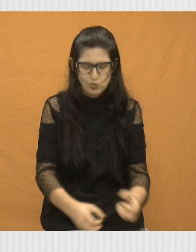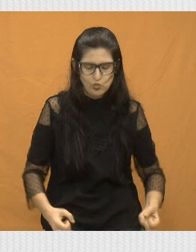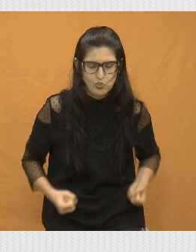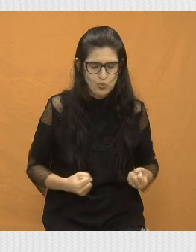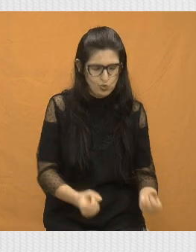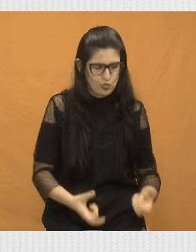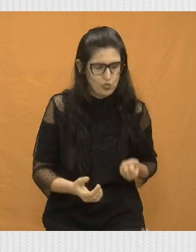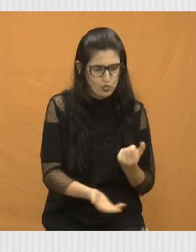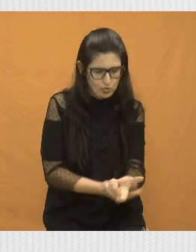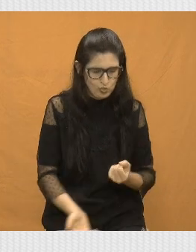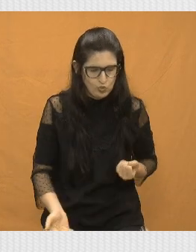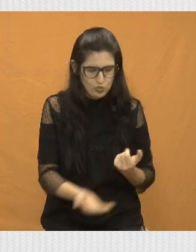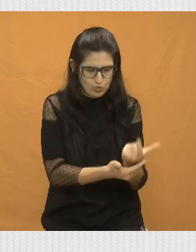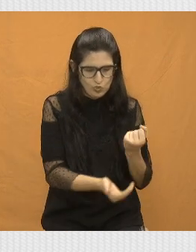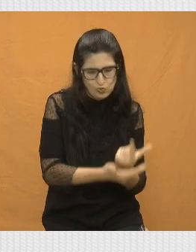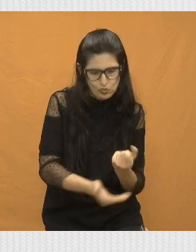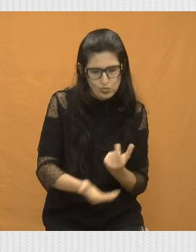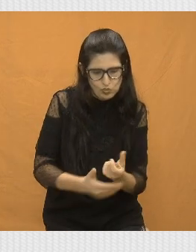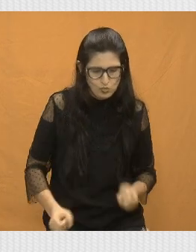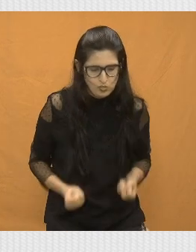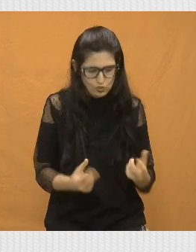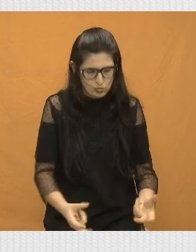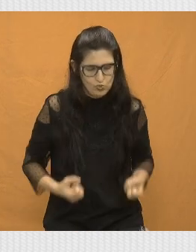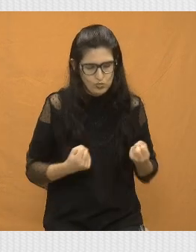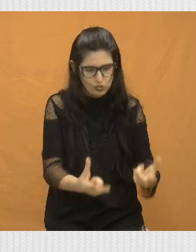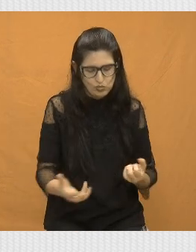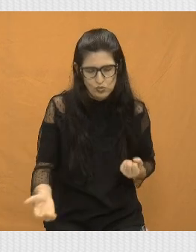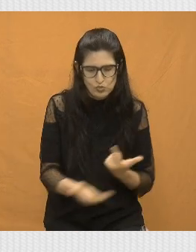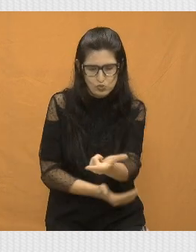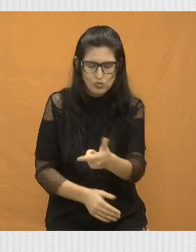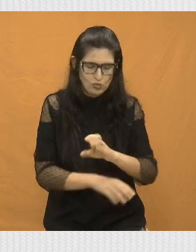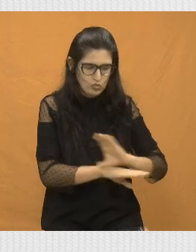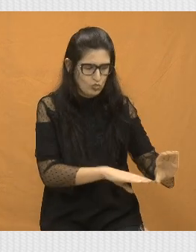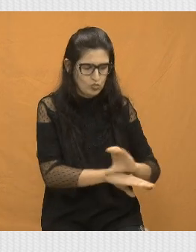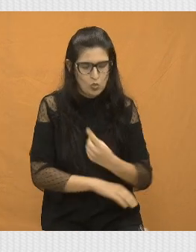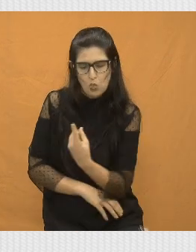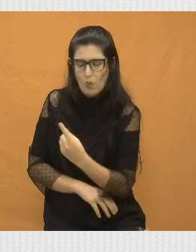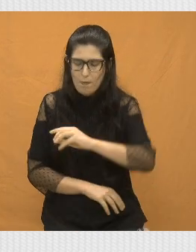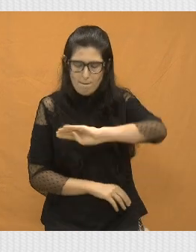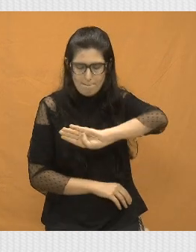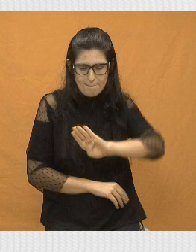despesas consolidadas do município em